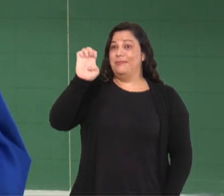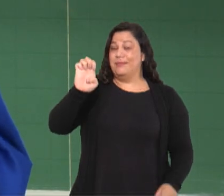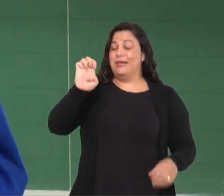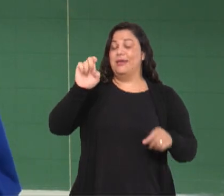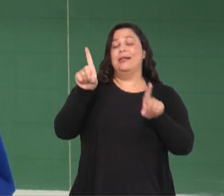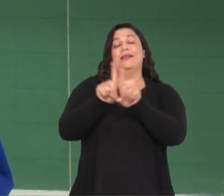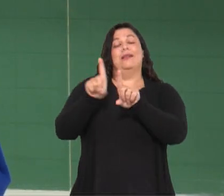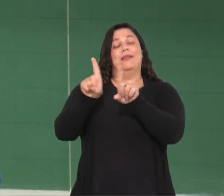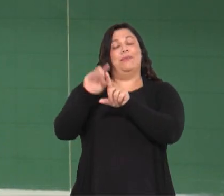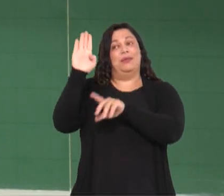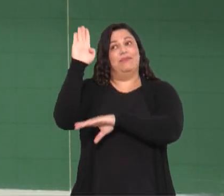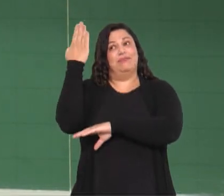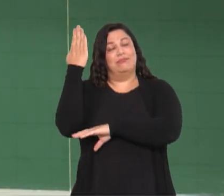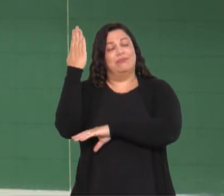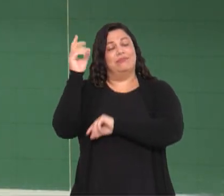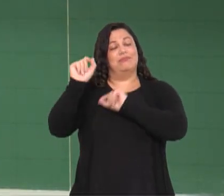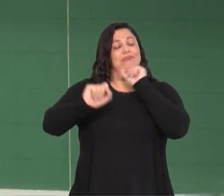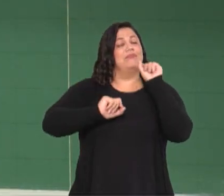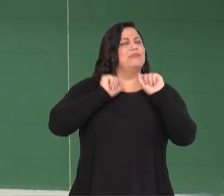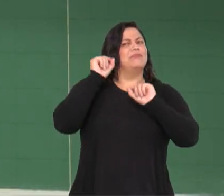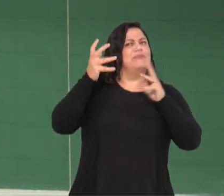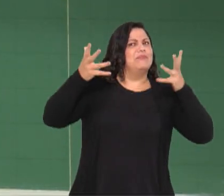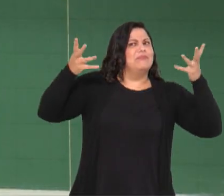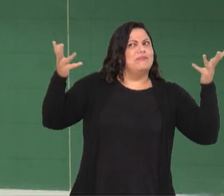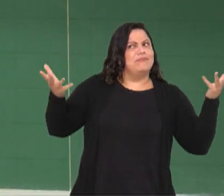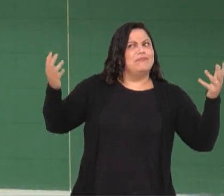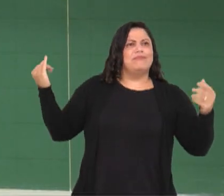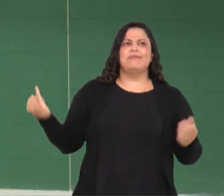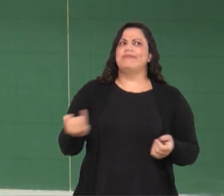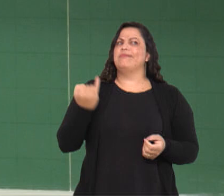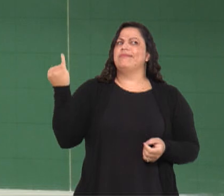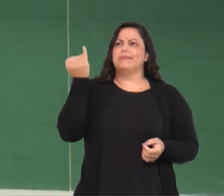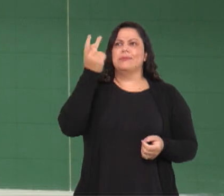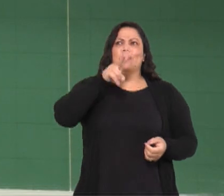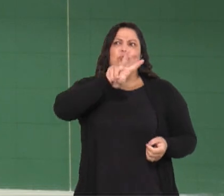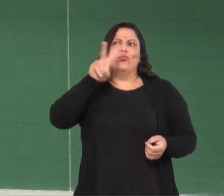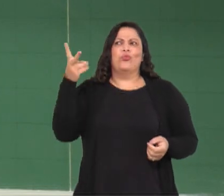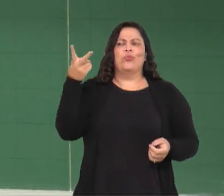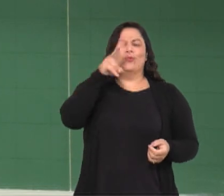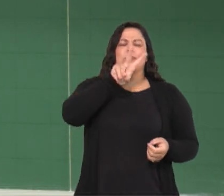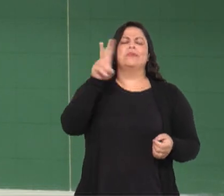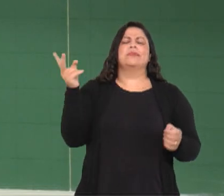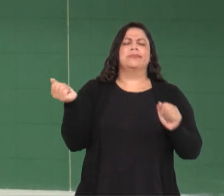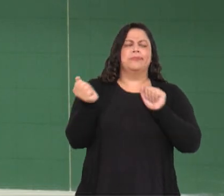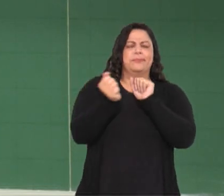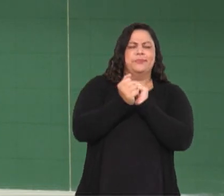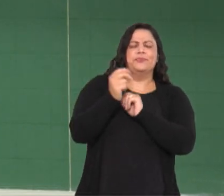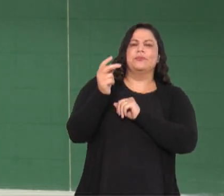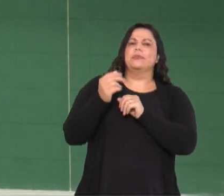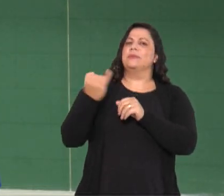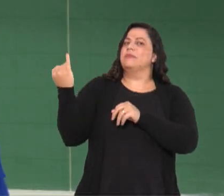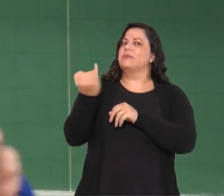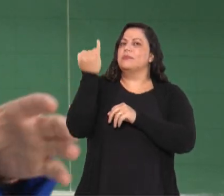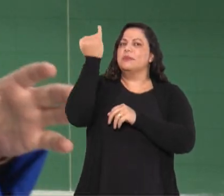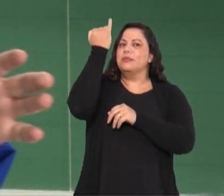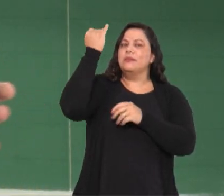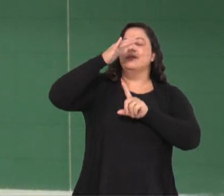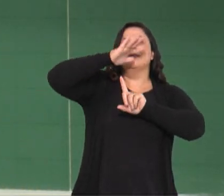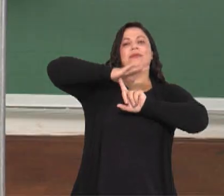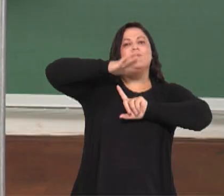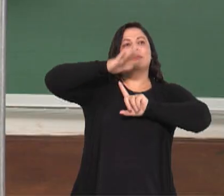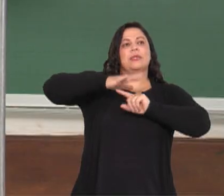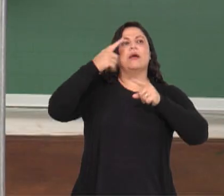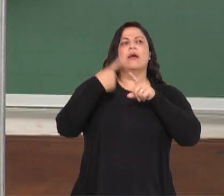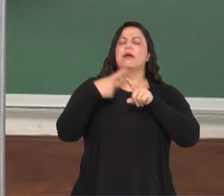menos concomitantes ali. Muito importante o ciclo da erva mate para o Paraná. Então,